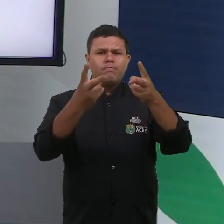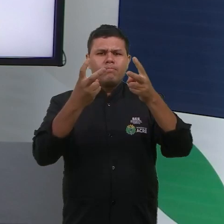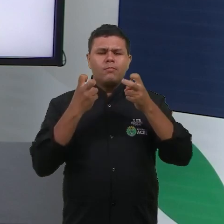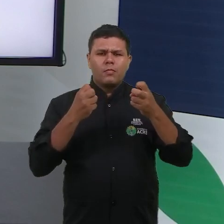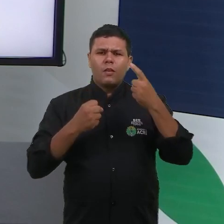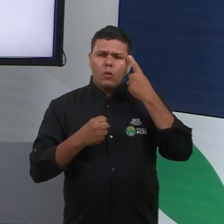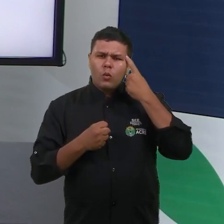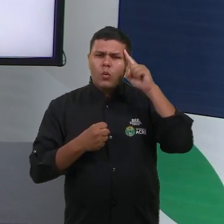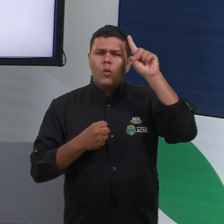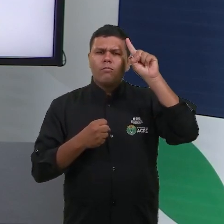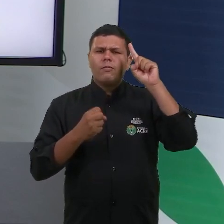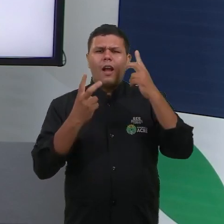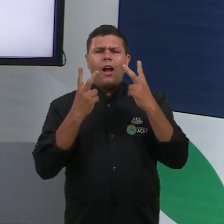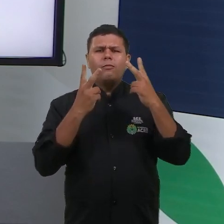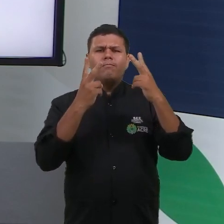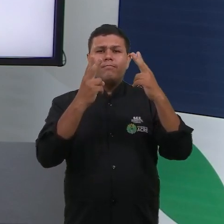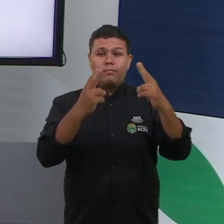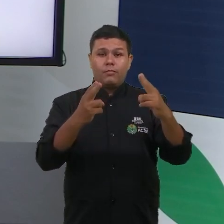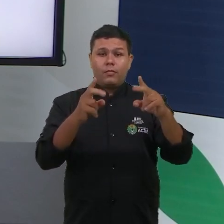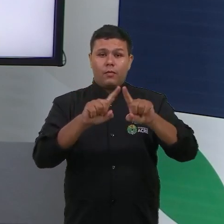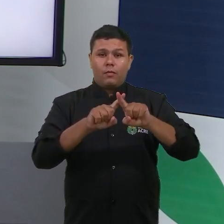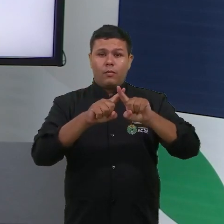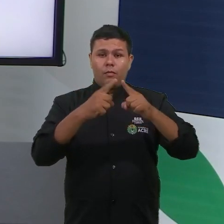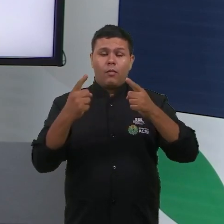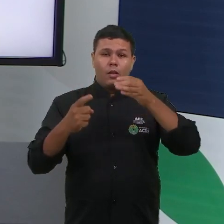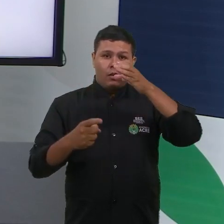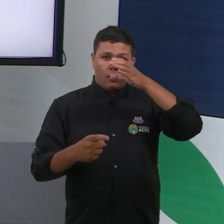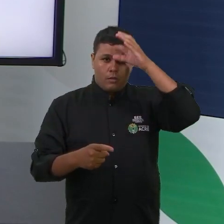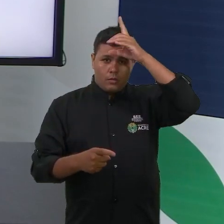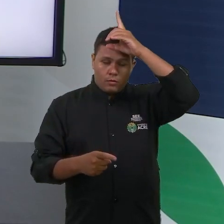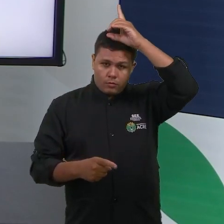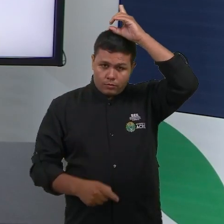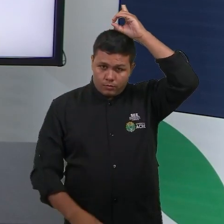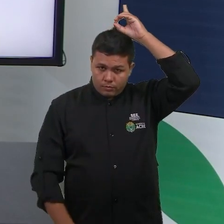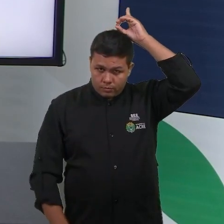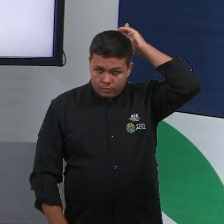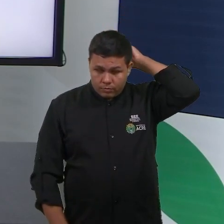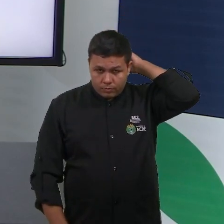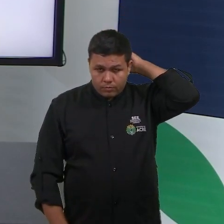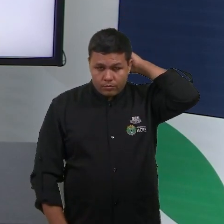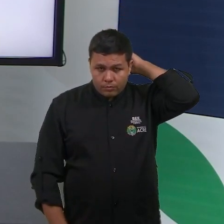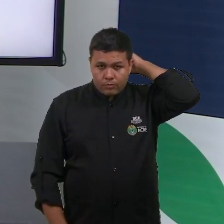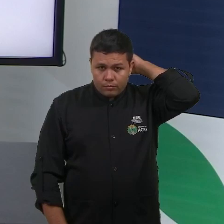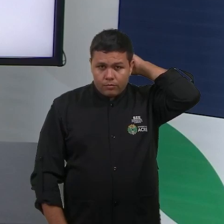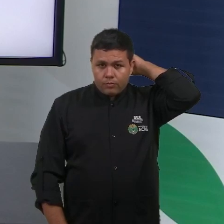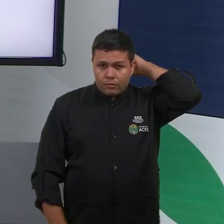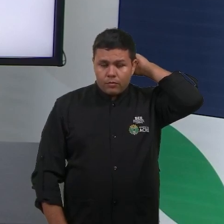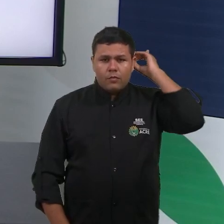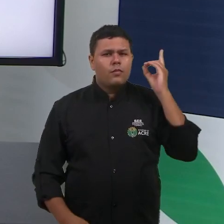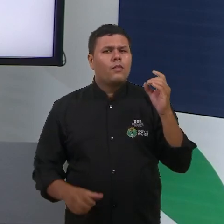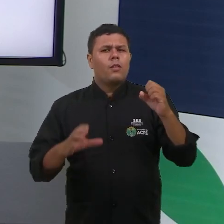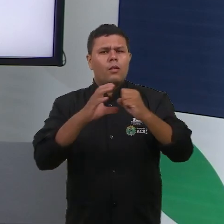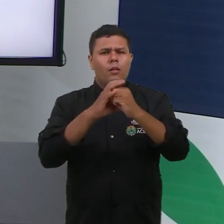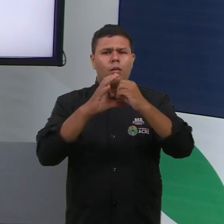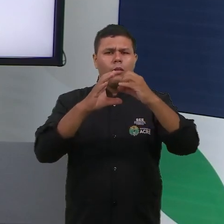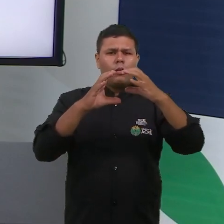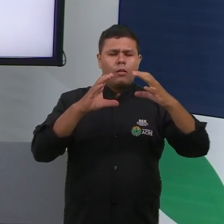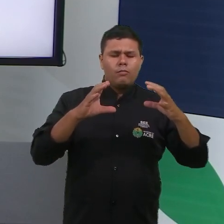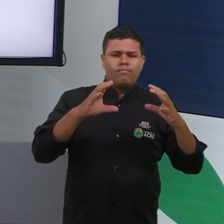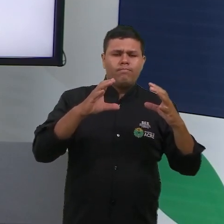ideia sobre a teoria. Acontece que Charles Darwin, ele, apesar de ter mantinha, ele via nessa característica com